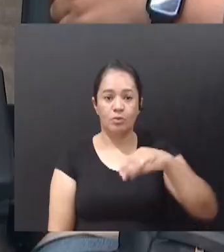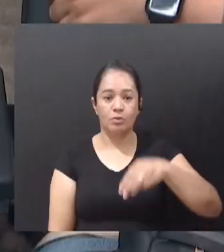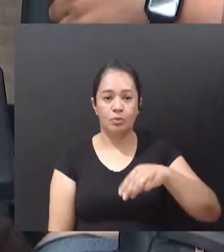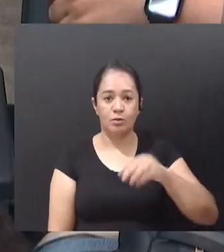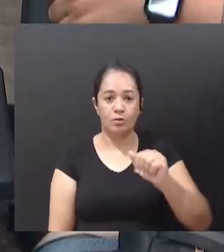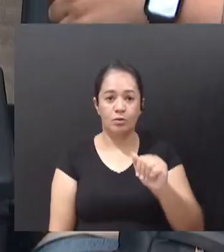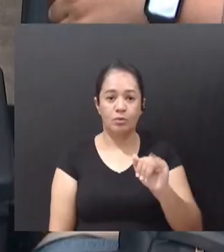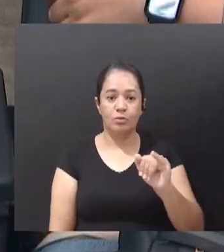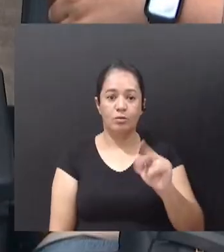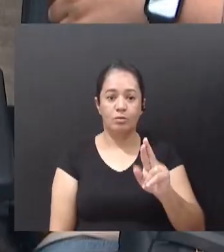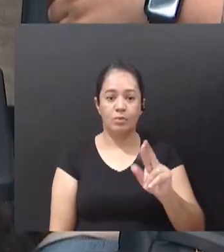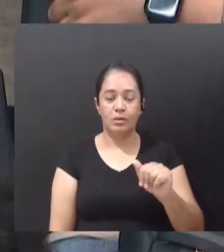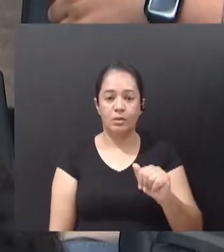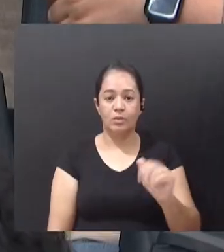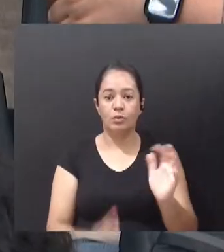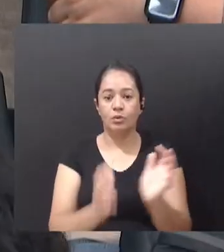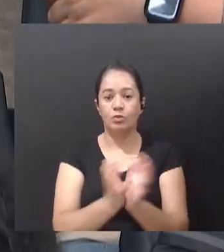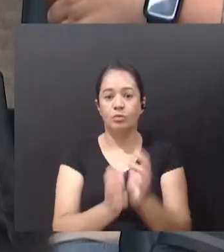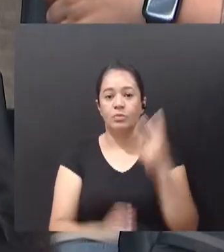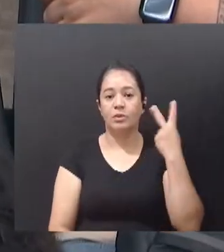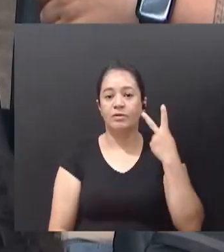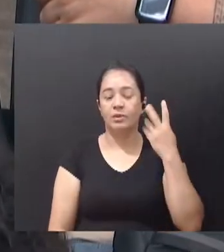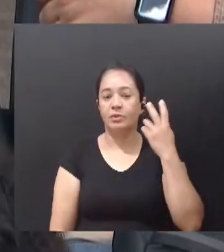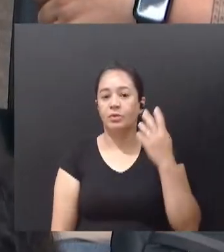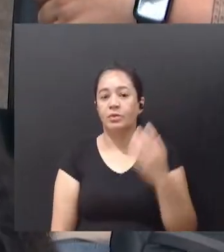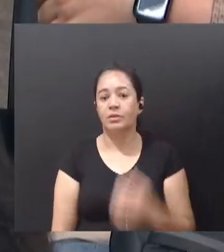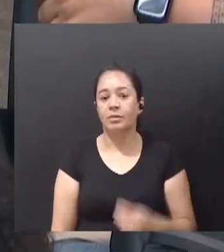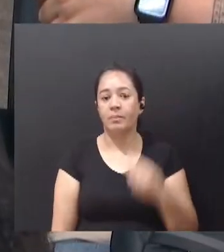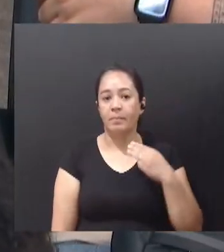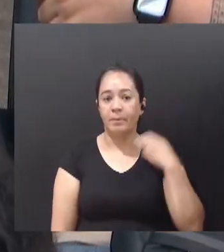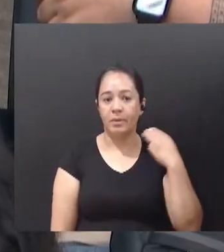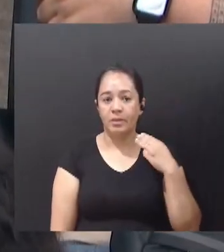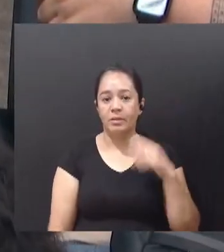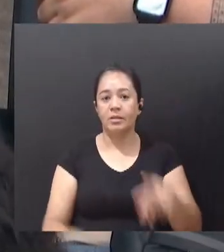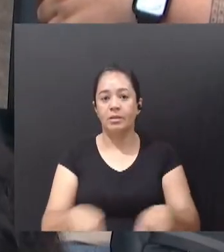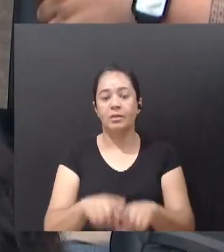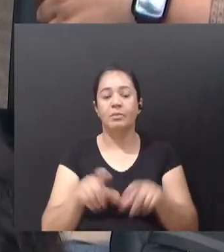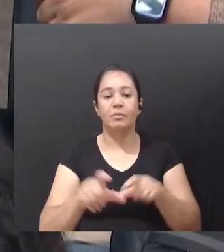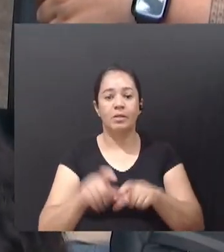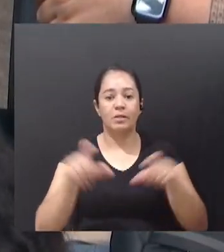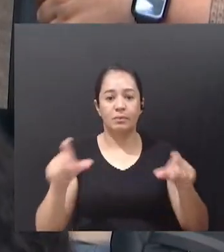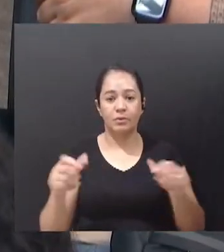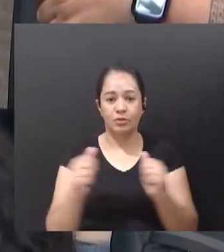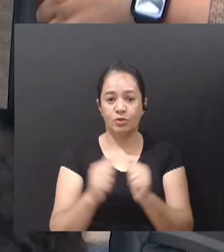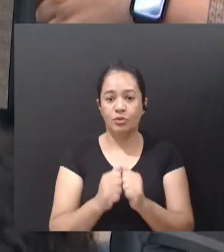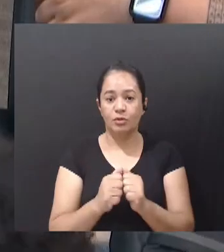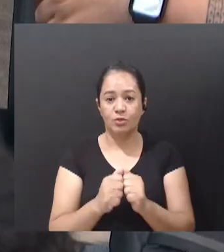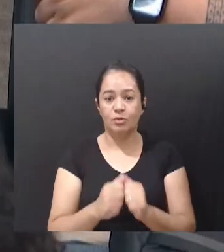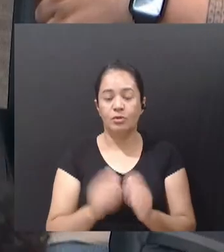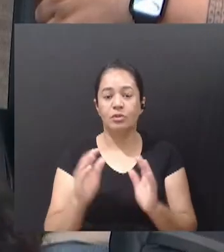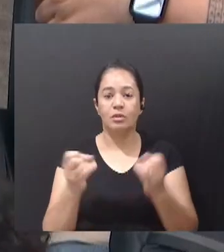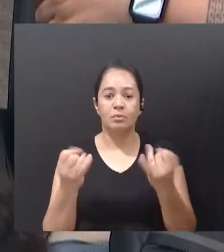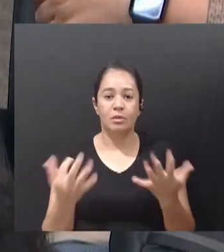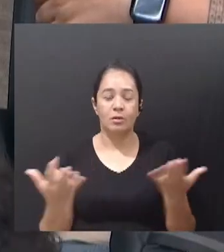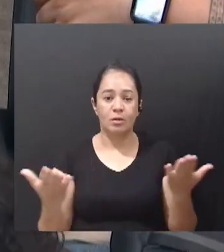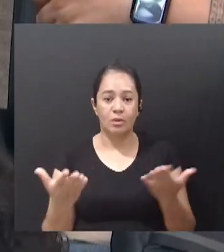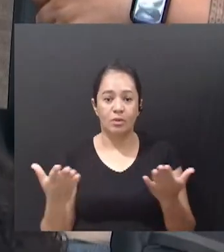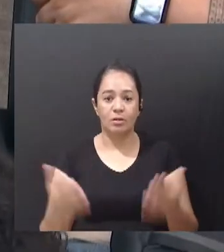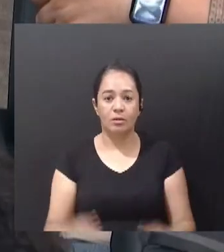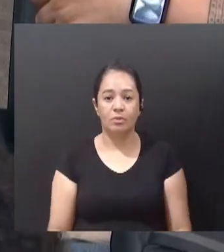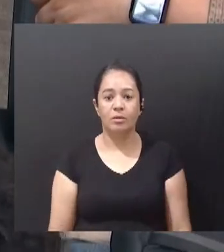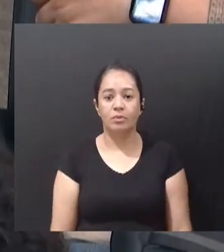equipe da vereadora Mariana Conte, também construo o Emancipa Jorge Moura, que foi falado agora, lá no